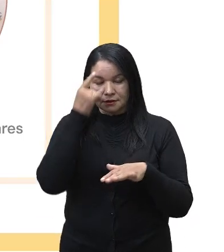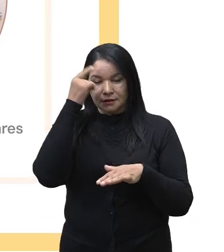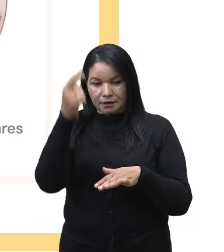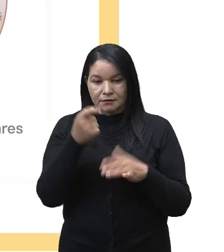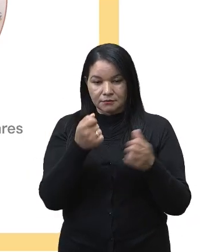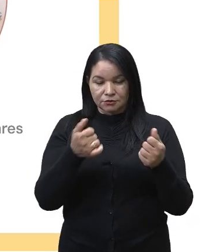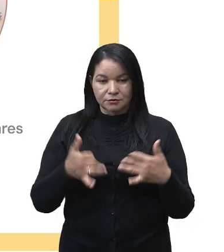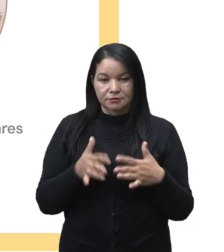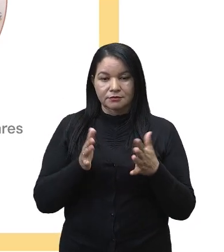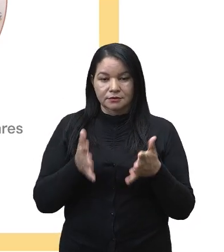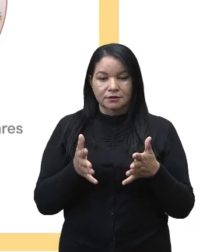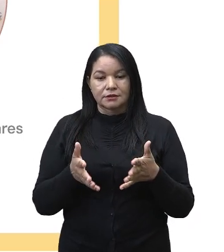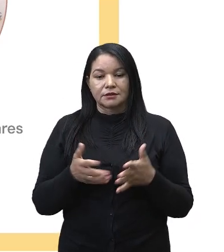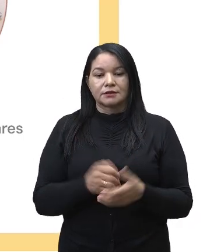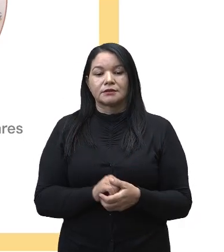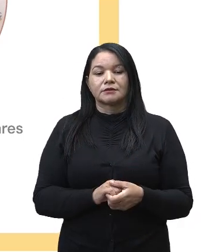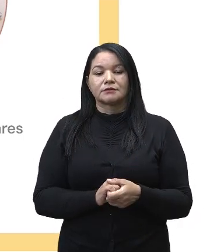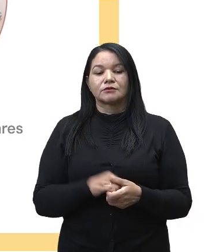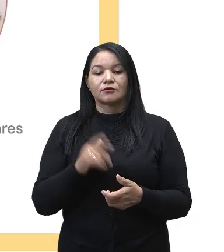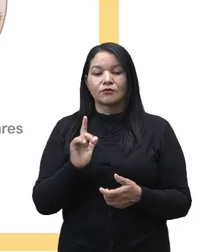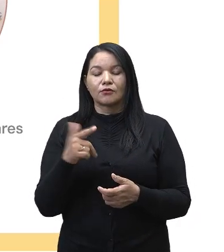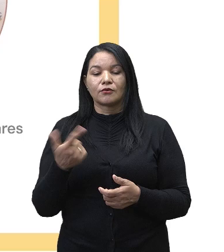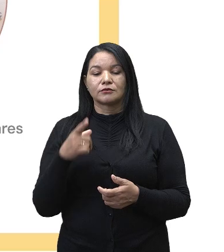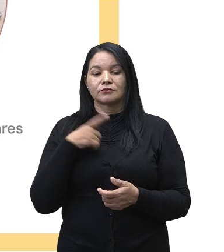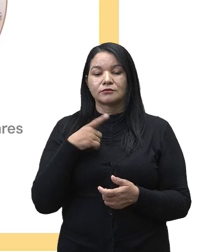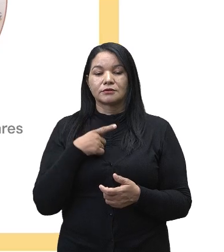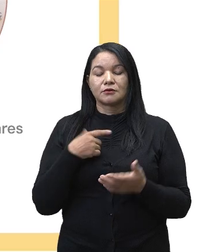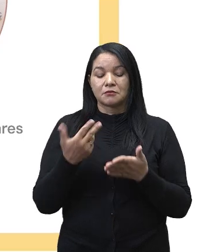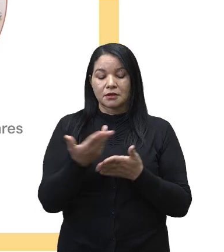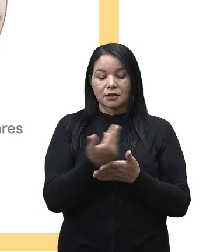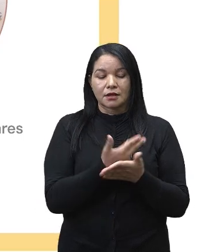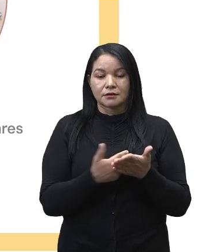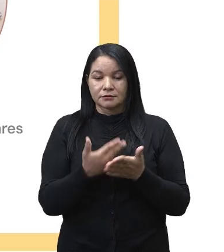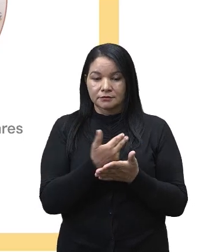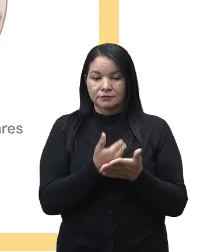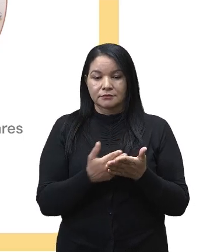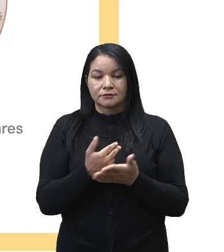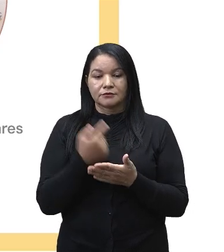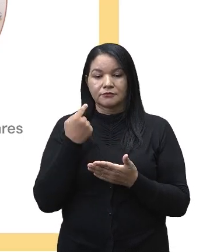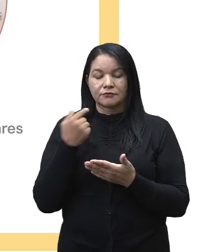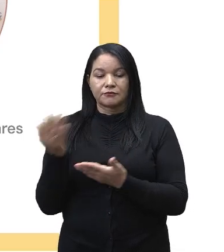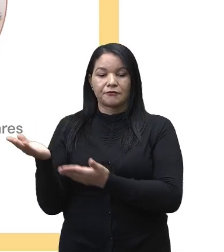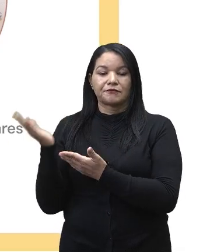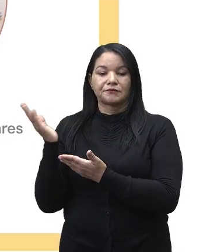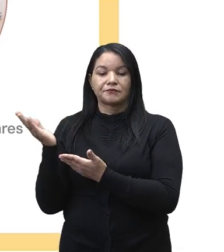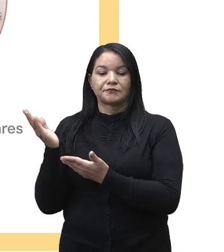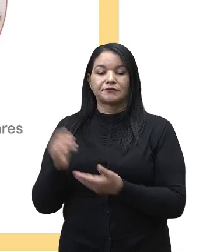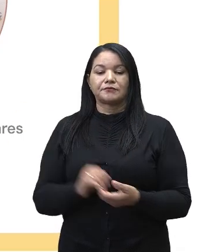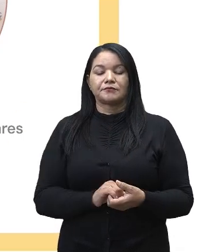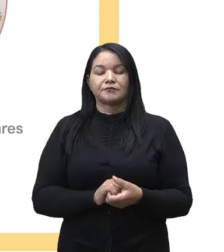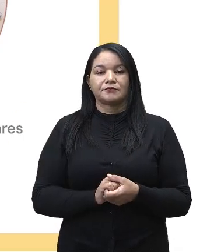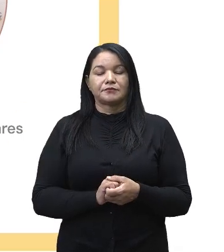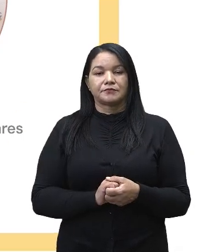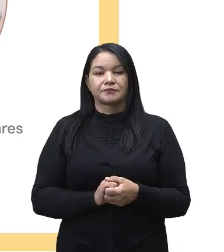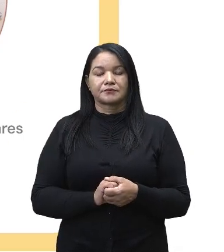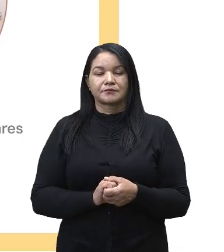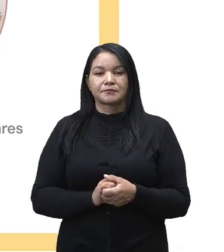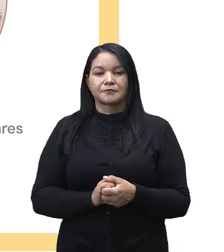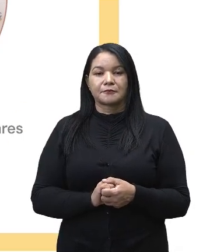lado eu tenho a caricatura, que é o retrato em el que se deformam ou exageram